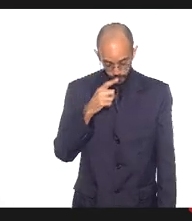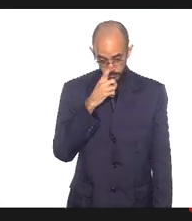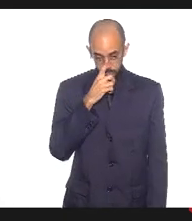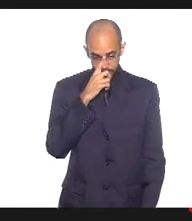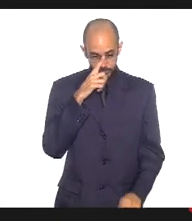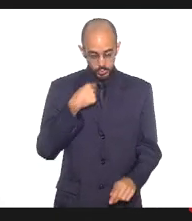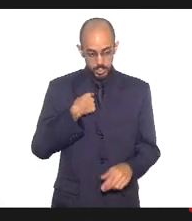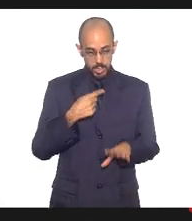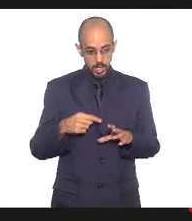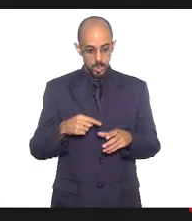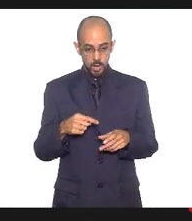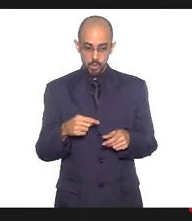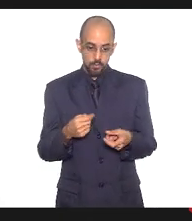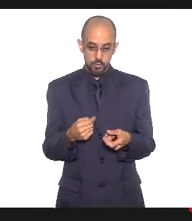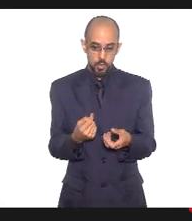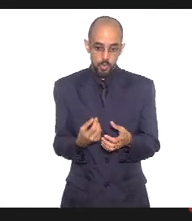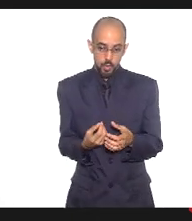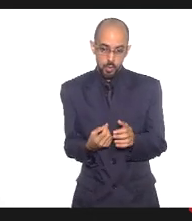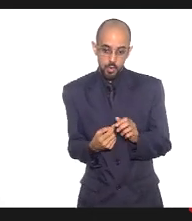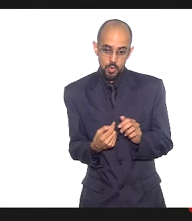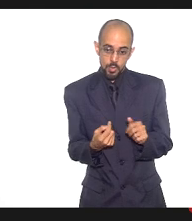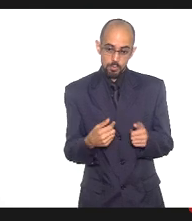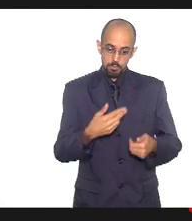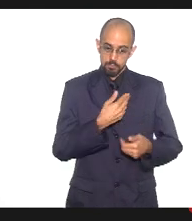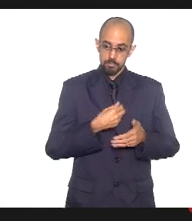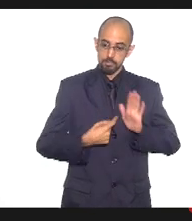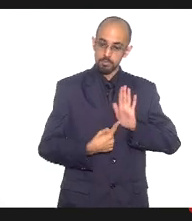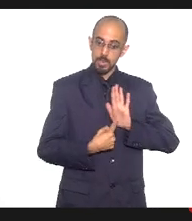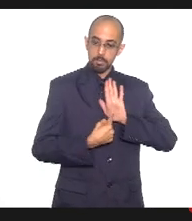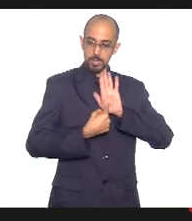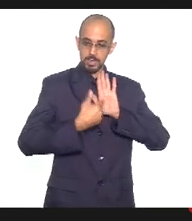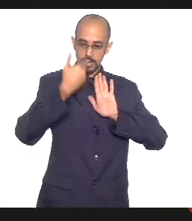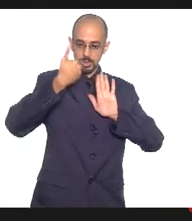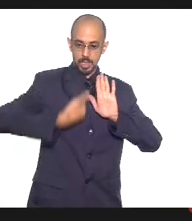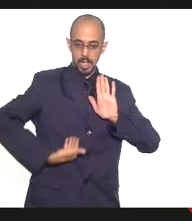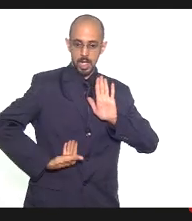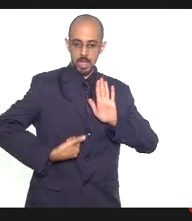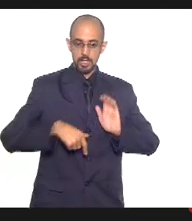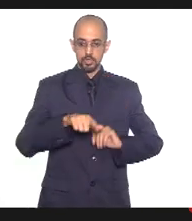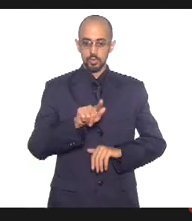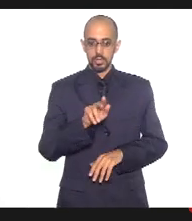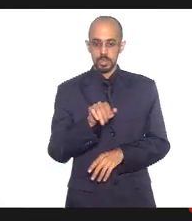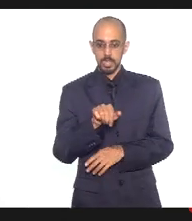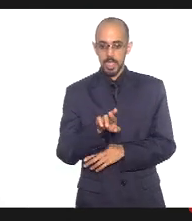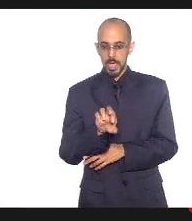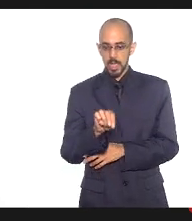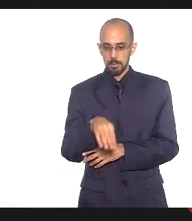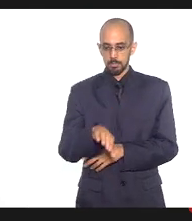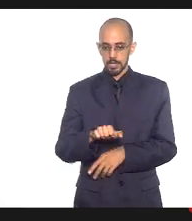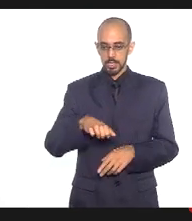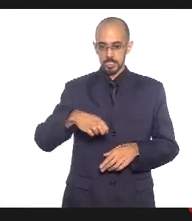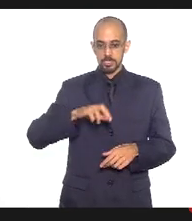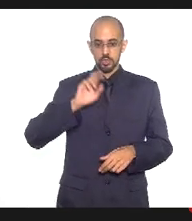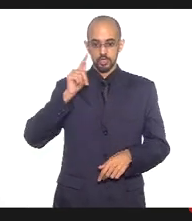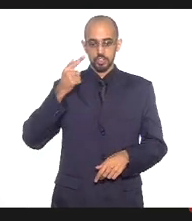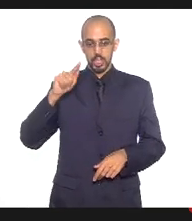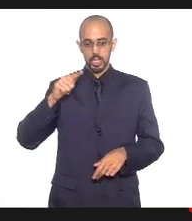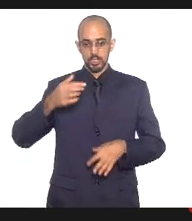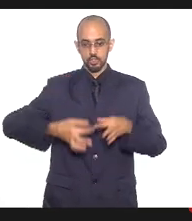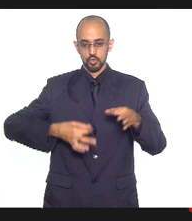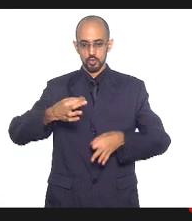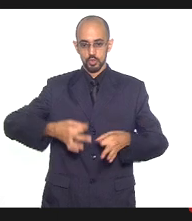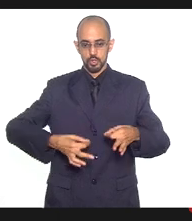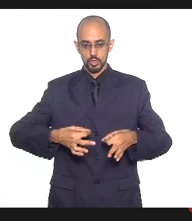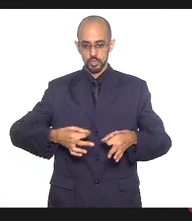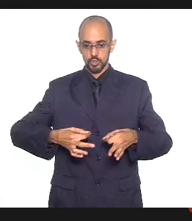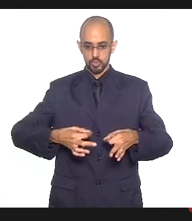a liberdade aqui de rapidamente me apresentar, tá? Meu nome é Guilherme Morelli, eu sou gerente jurídico, aí, como o Mauro já disse, da Petrogal Brasil. Eu atuo na